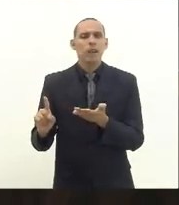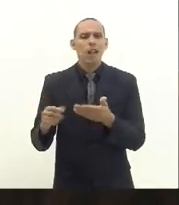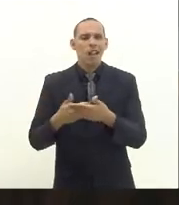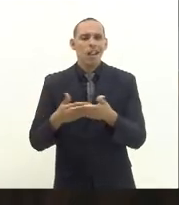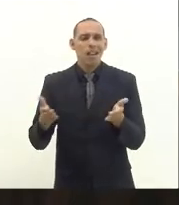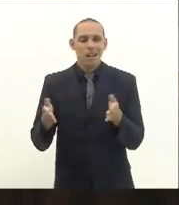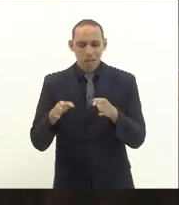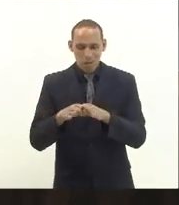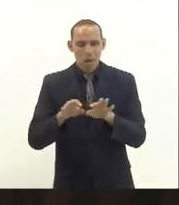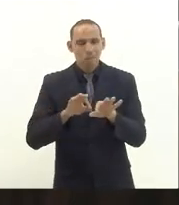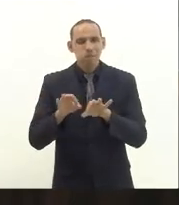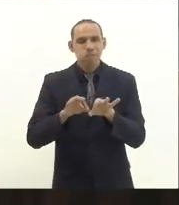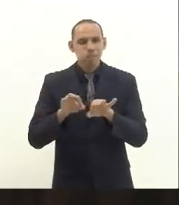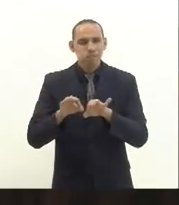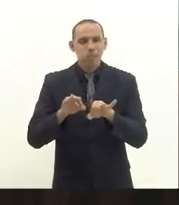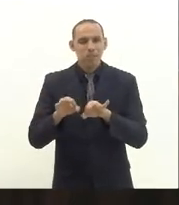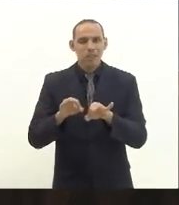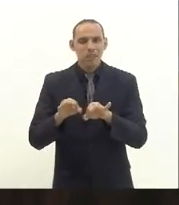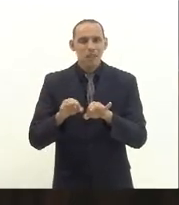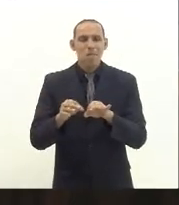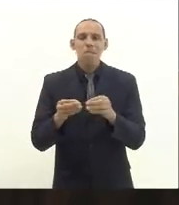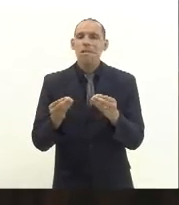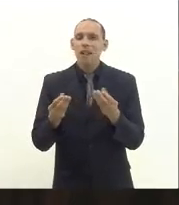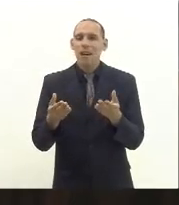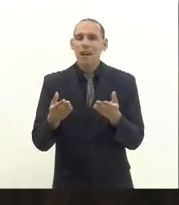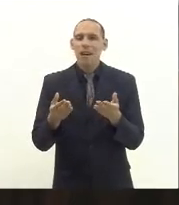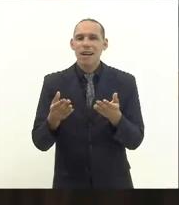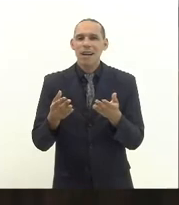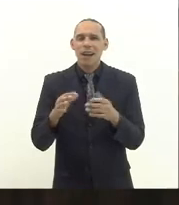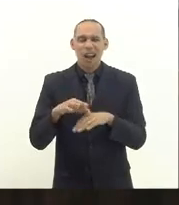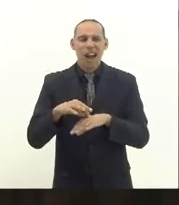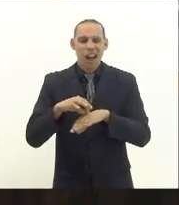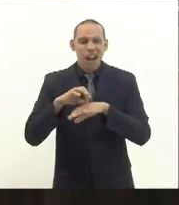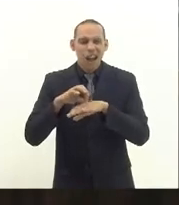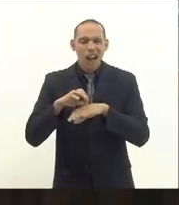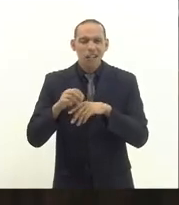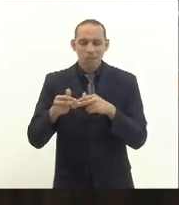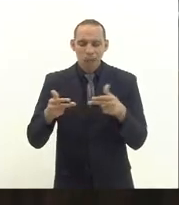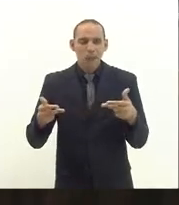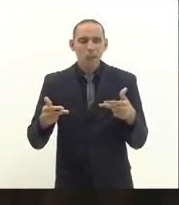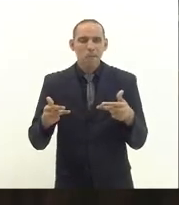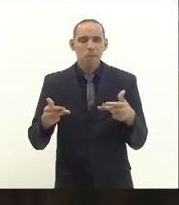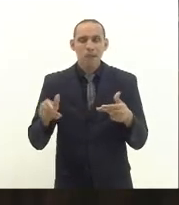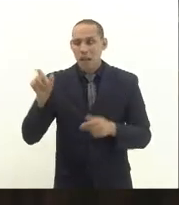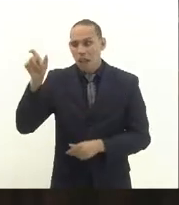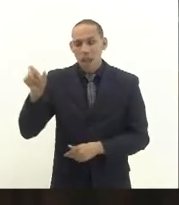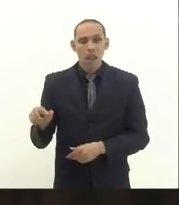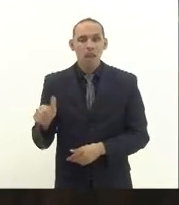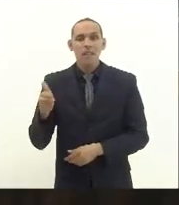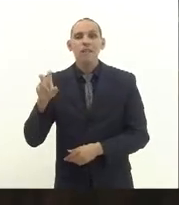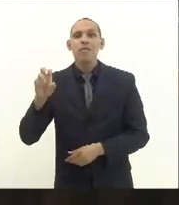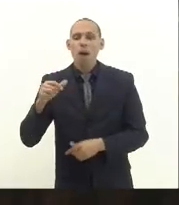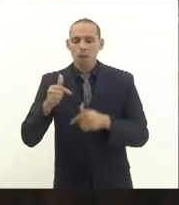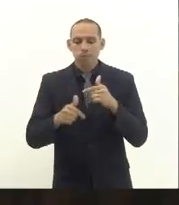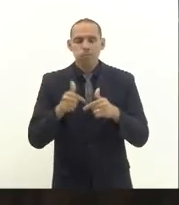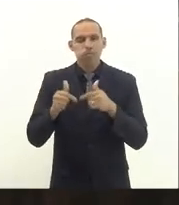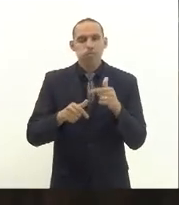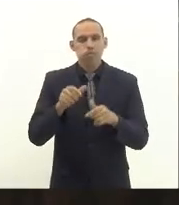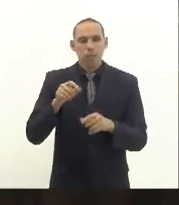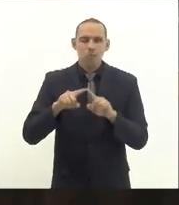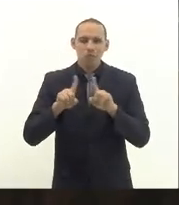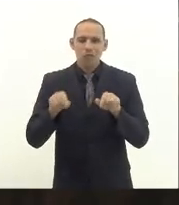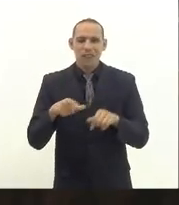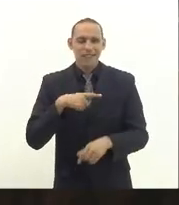embalagens especiais embalagens para produtos cárneos ele tem 150 empregos